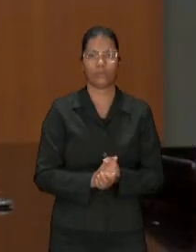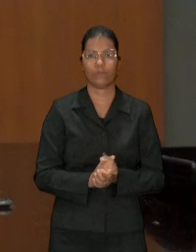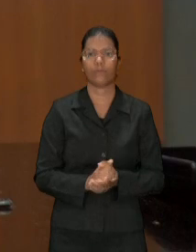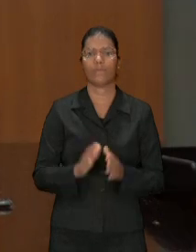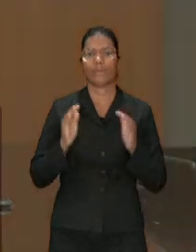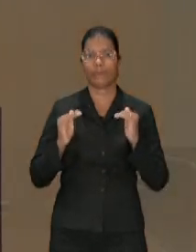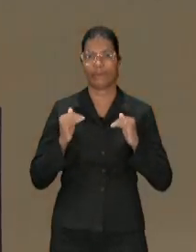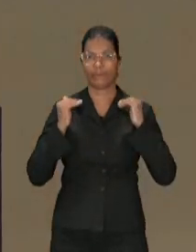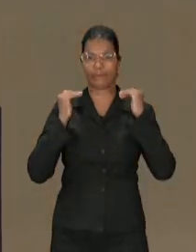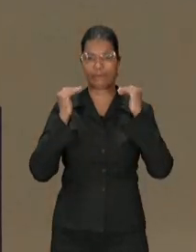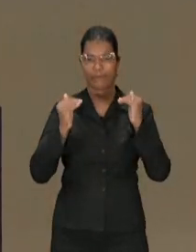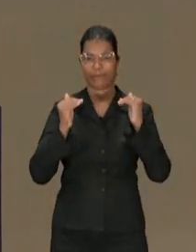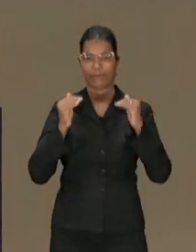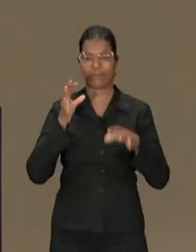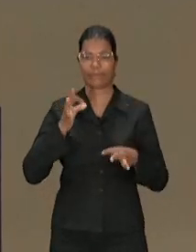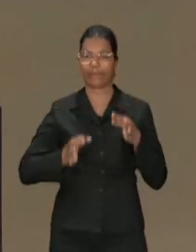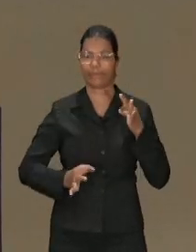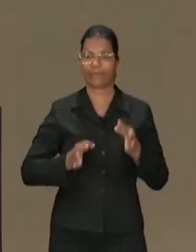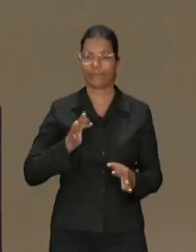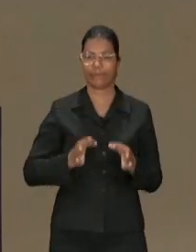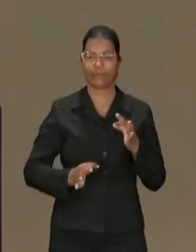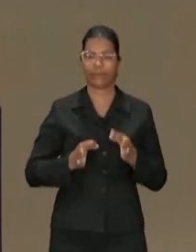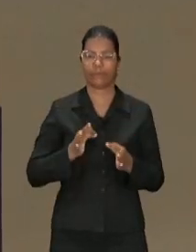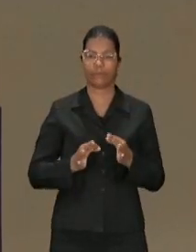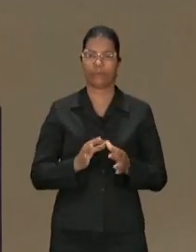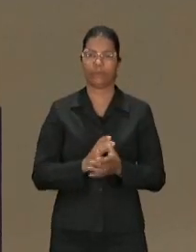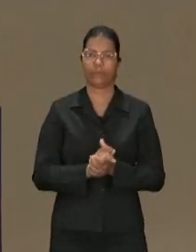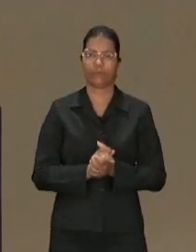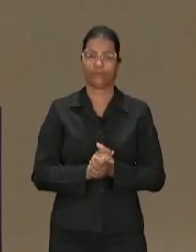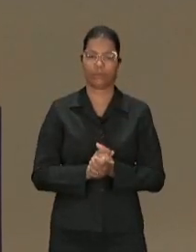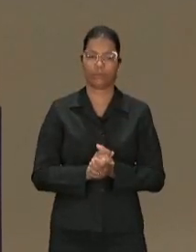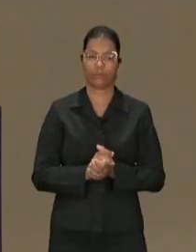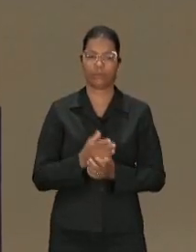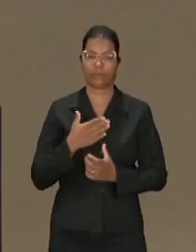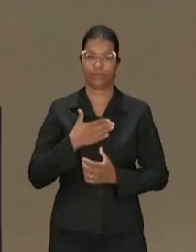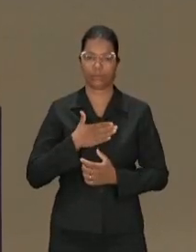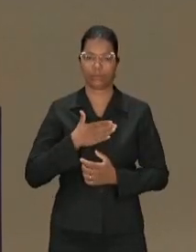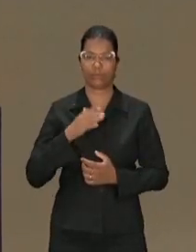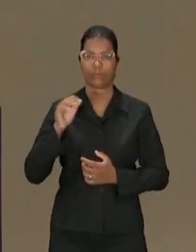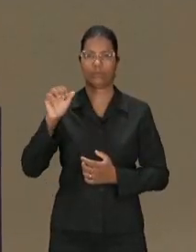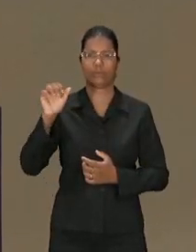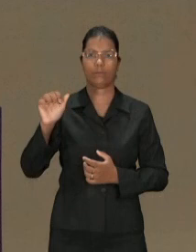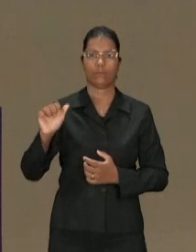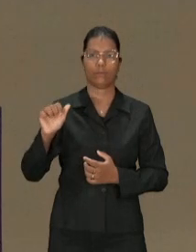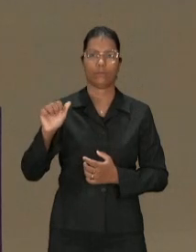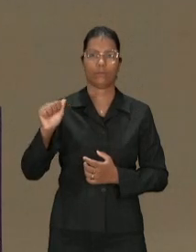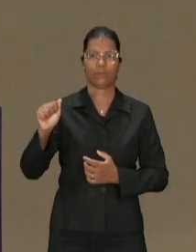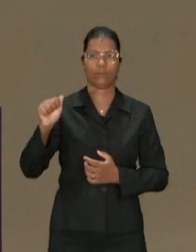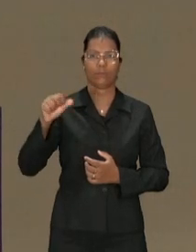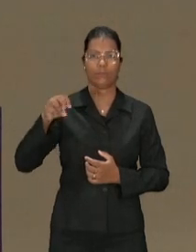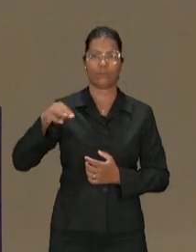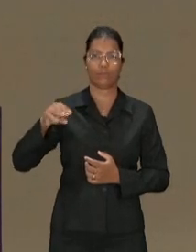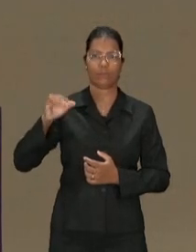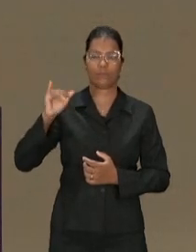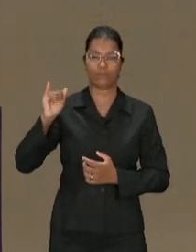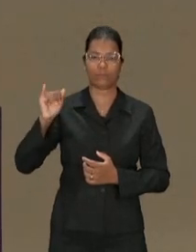senhora juíza Aminha Haddad Campos, minha irmã, grande magistrada, em seu